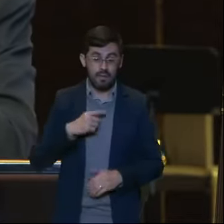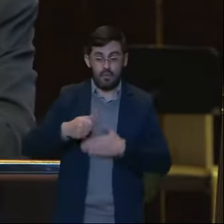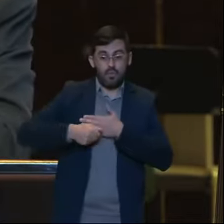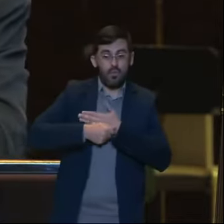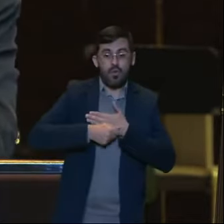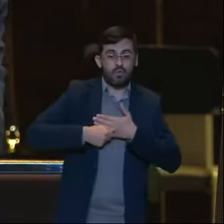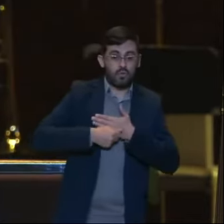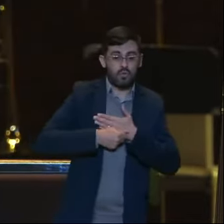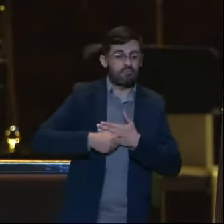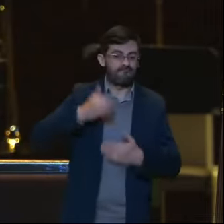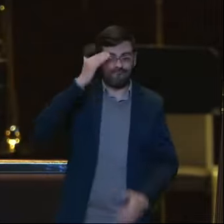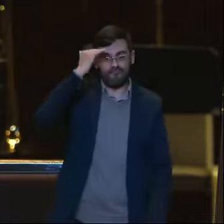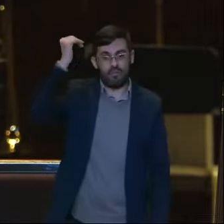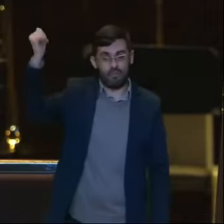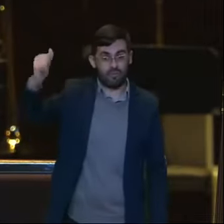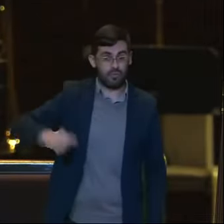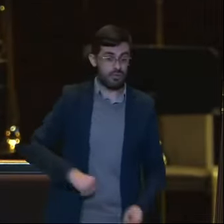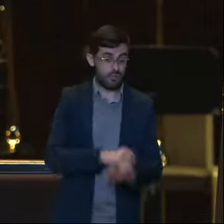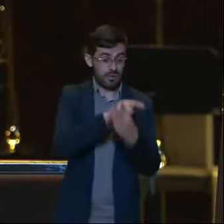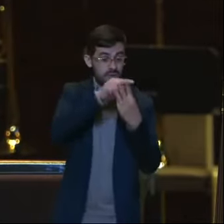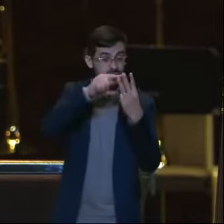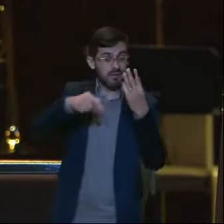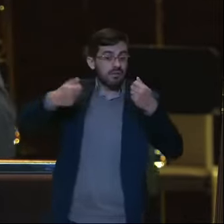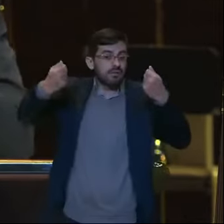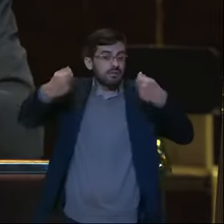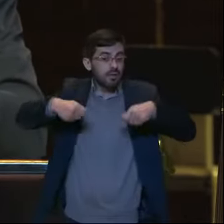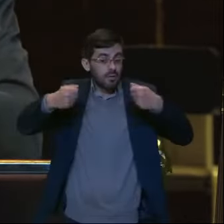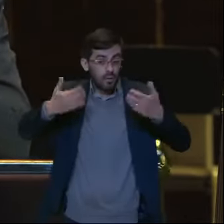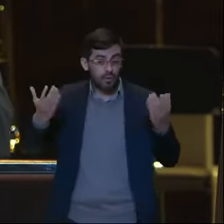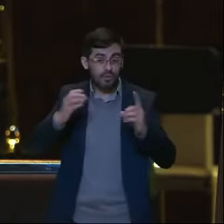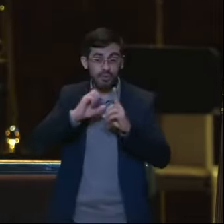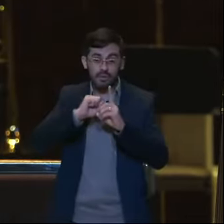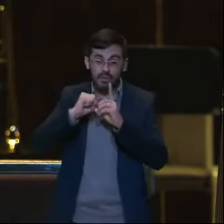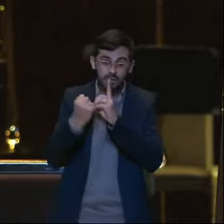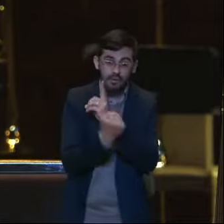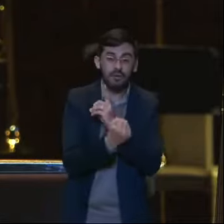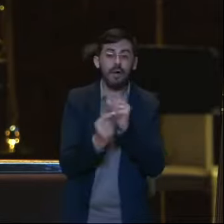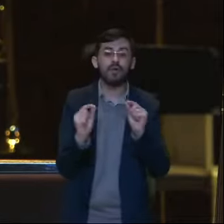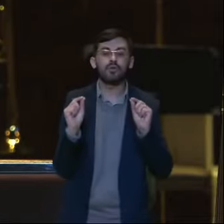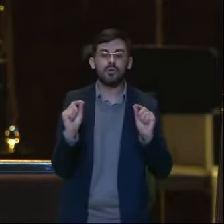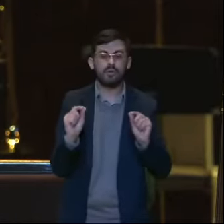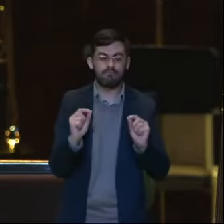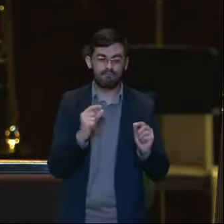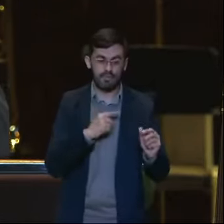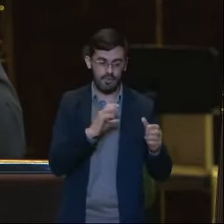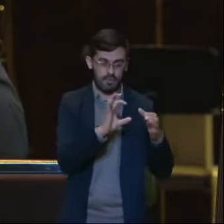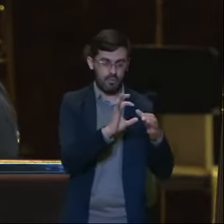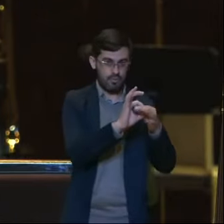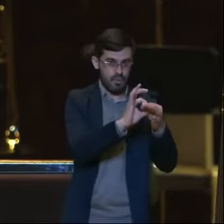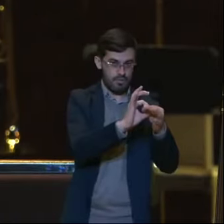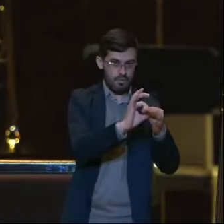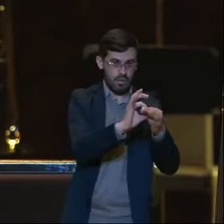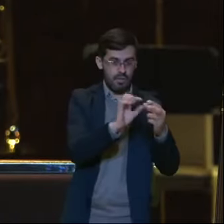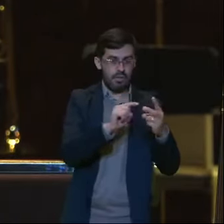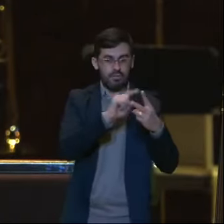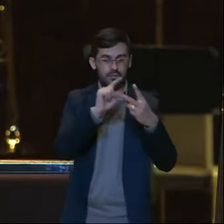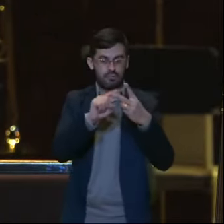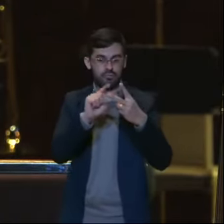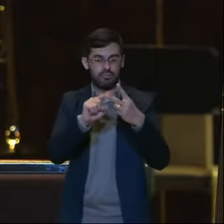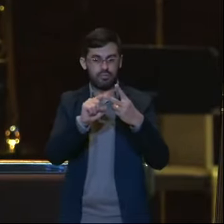falou que as 3 necessidades da sociedade moderna é a necessidade por comunhão, a necessidade